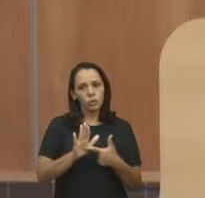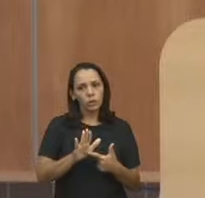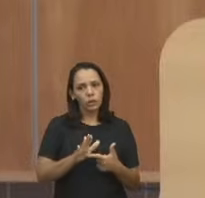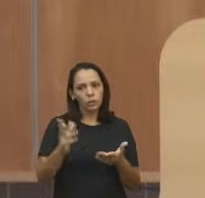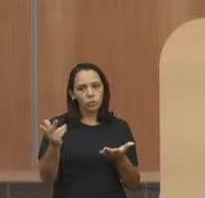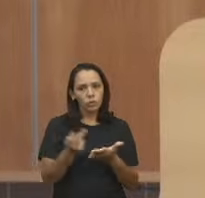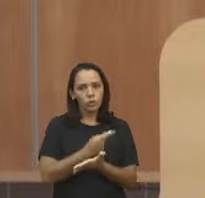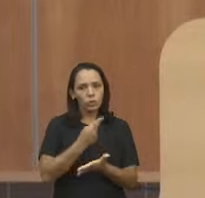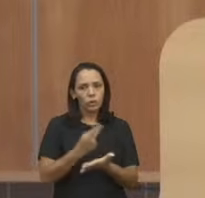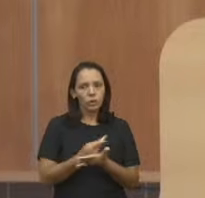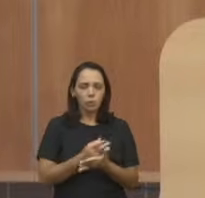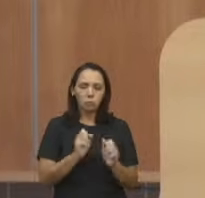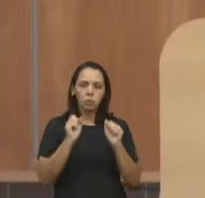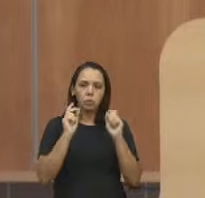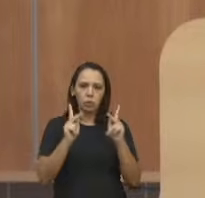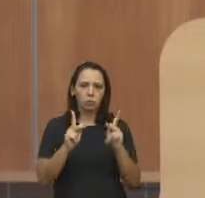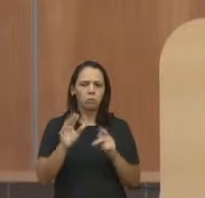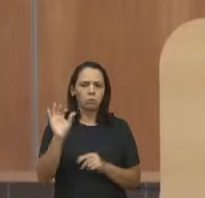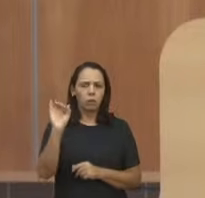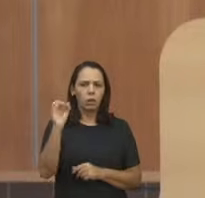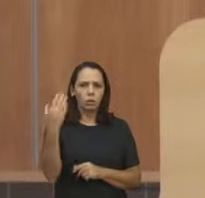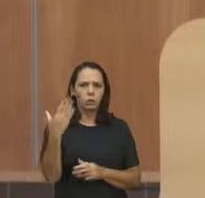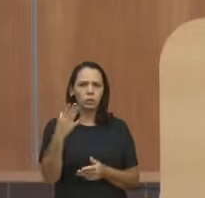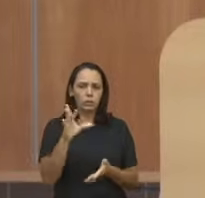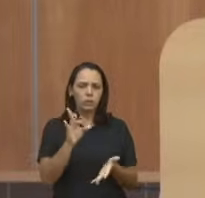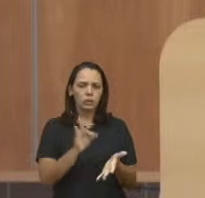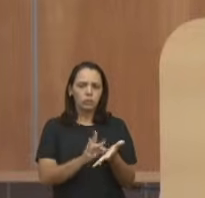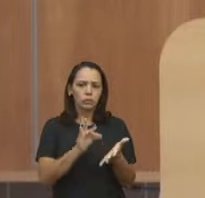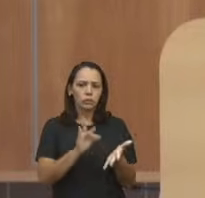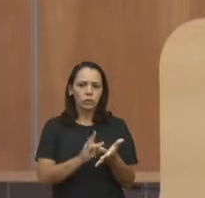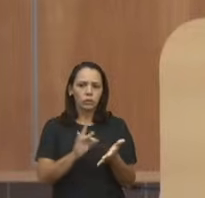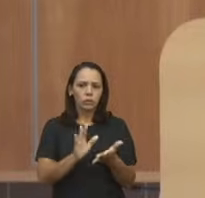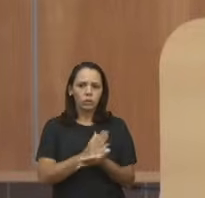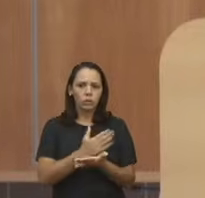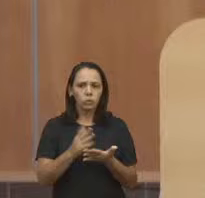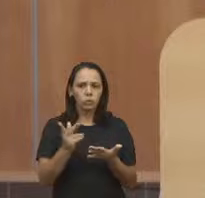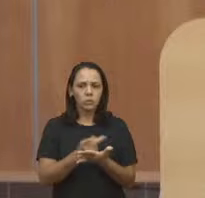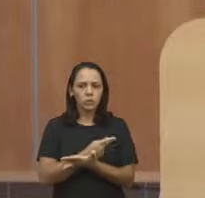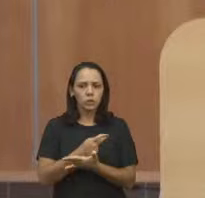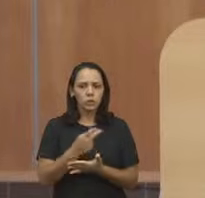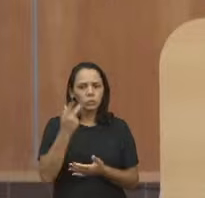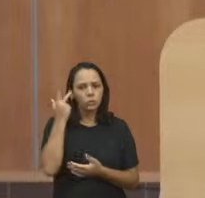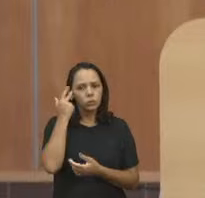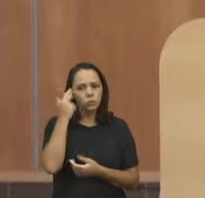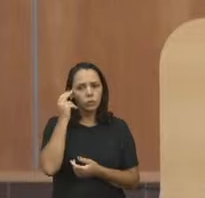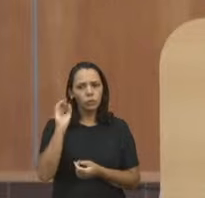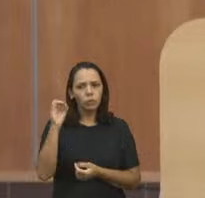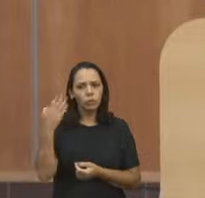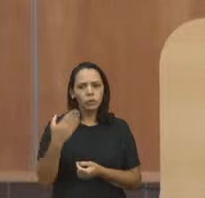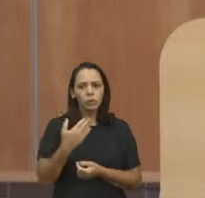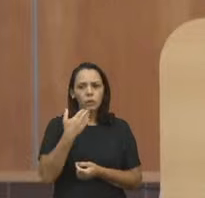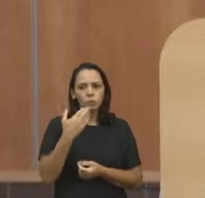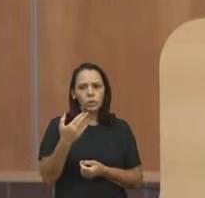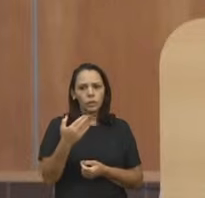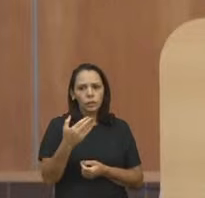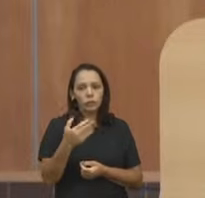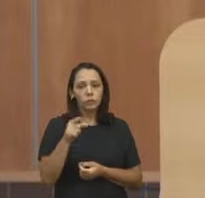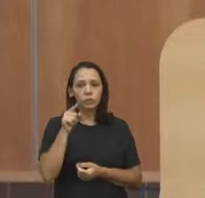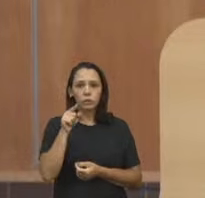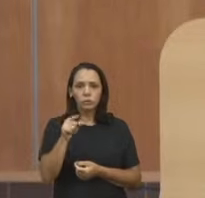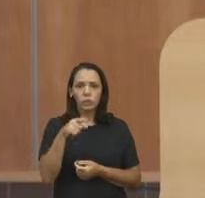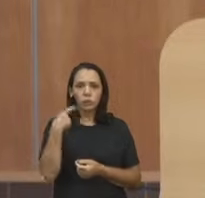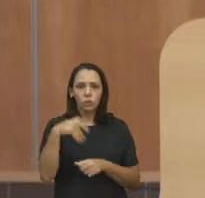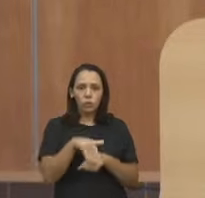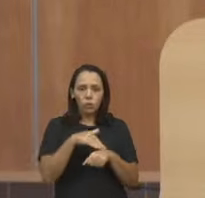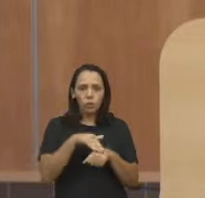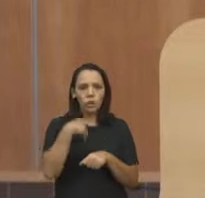que é perfeitamente compreensível, acontece, é uma peça gigantesca, alguns erros acabam passando, peço para que você oriente a base para que a gente volte às